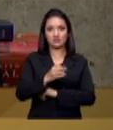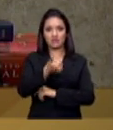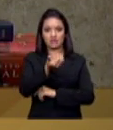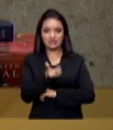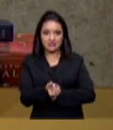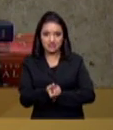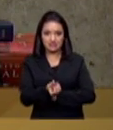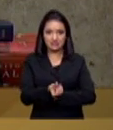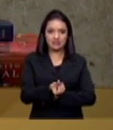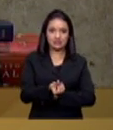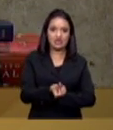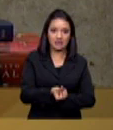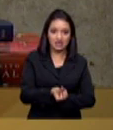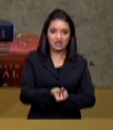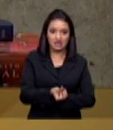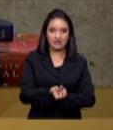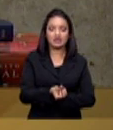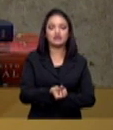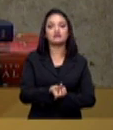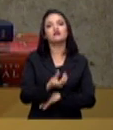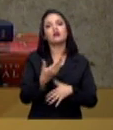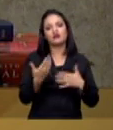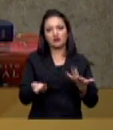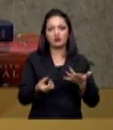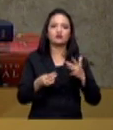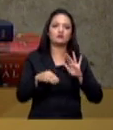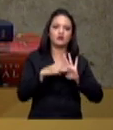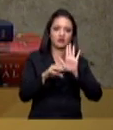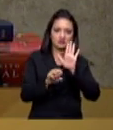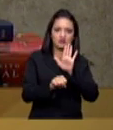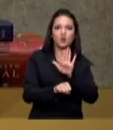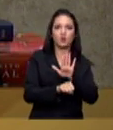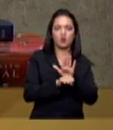12.016, que não cabe mandado de segurança, contratos de gestão comercial,